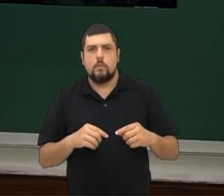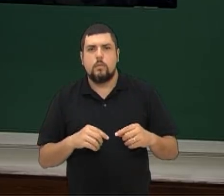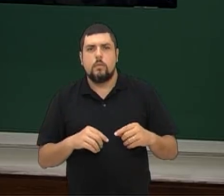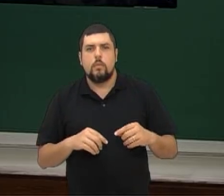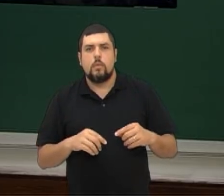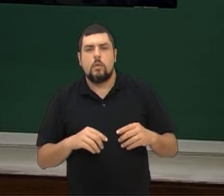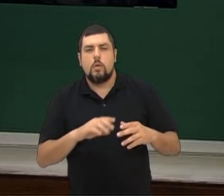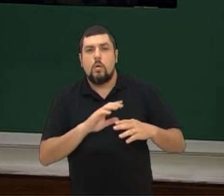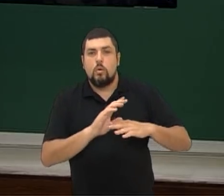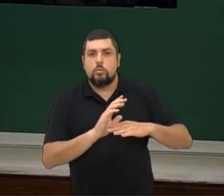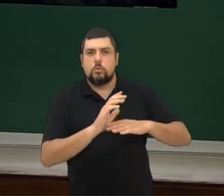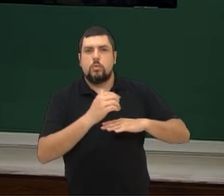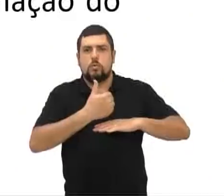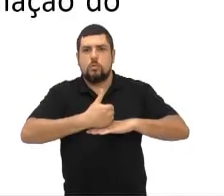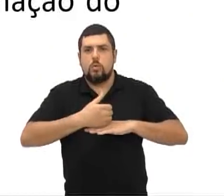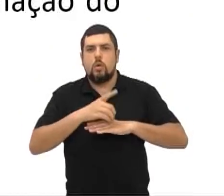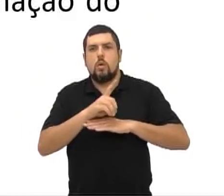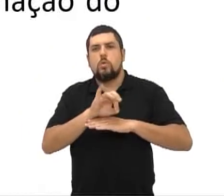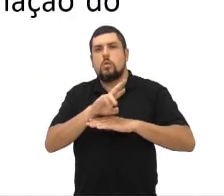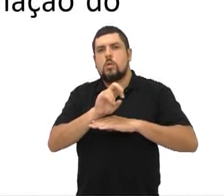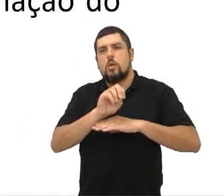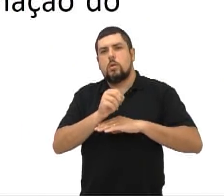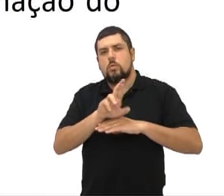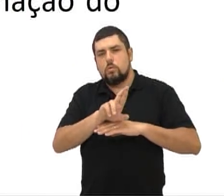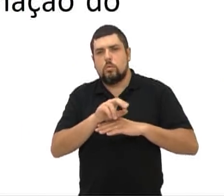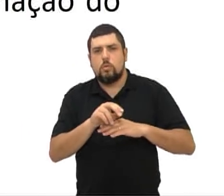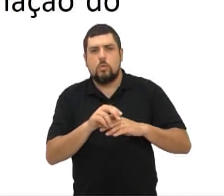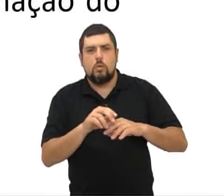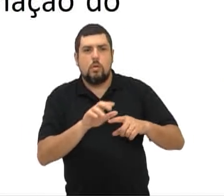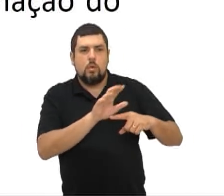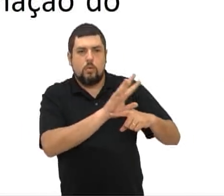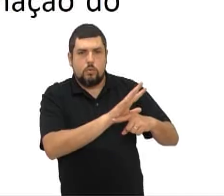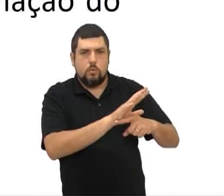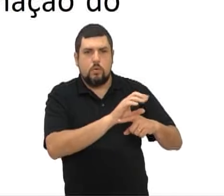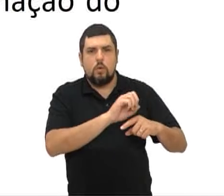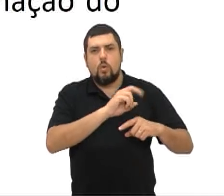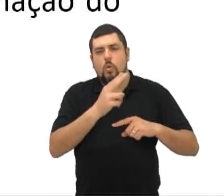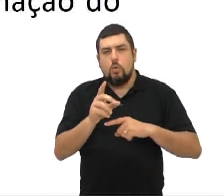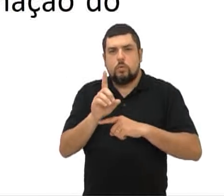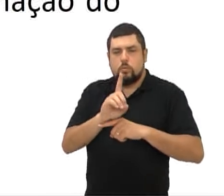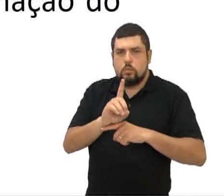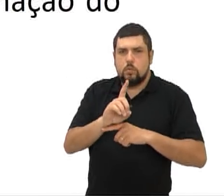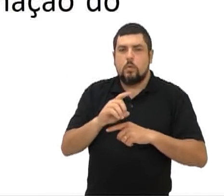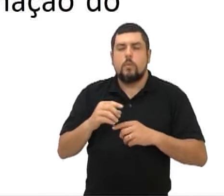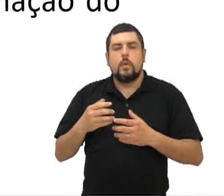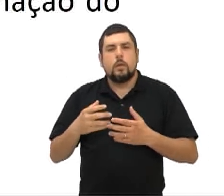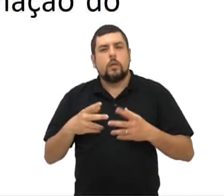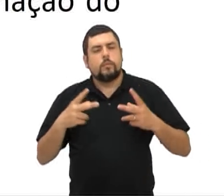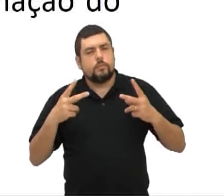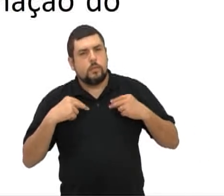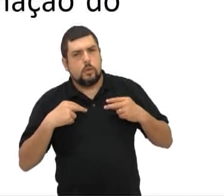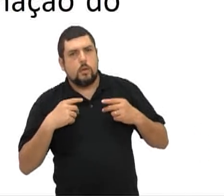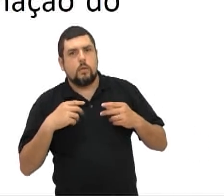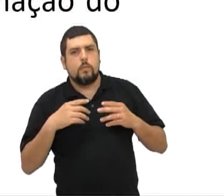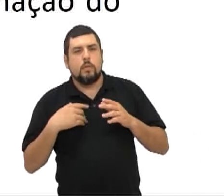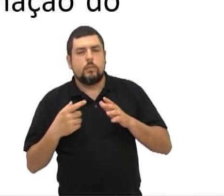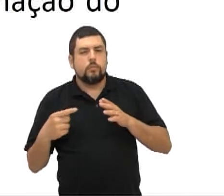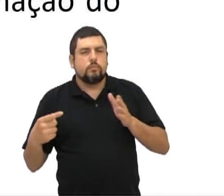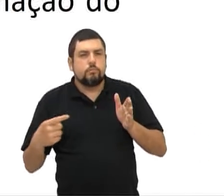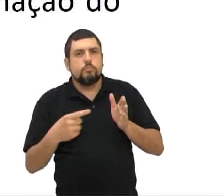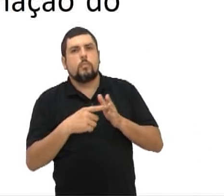Cine Hollywood ou de domésticas merecia uma indicação ao Oscar. Vejam que o verbo está